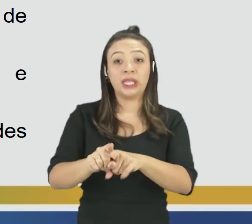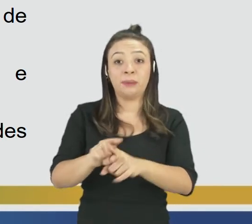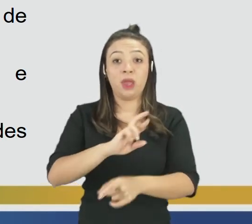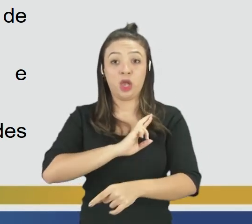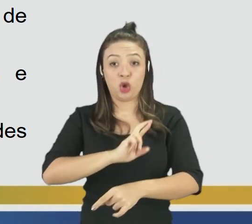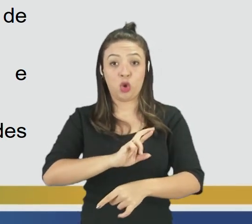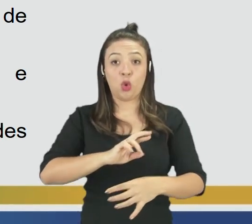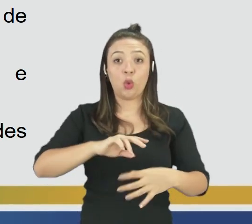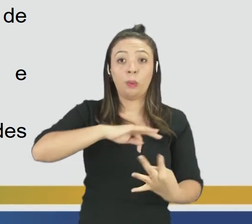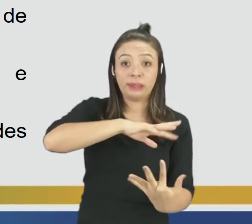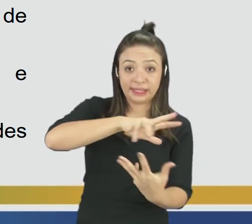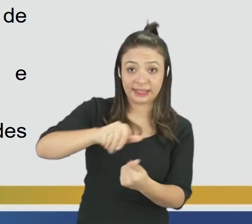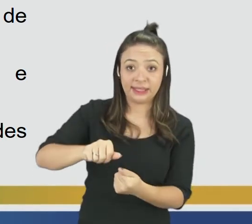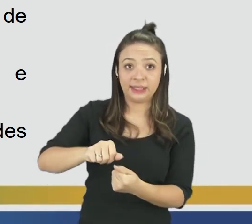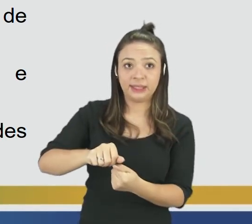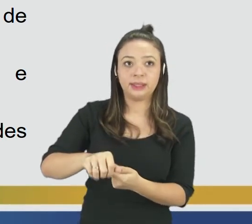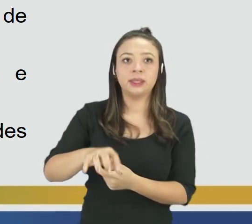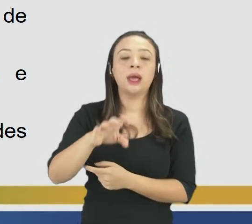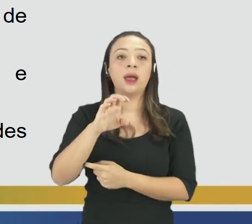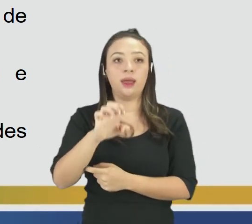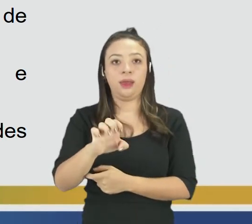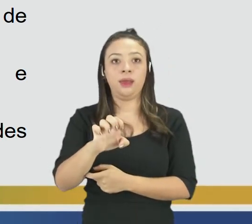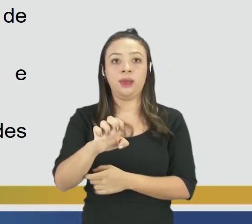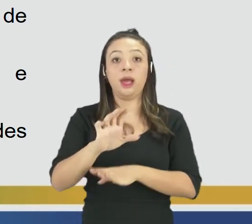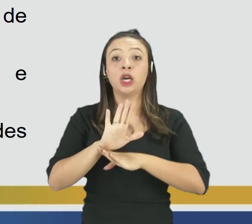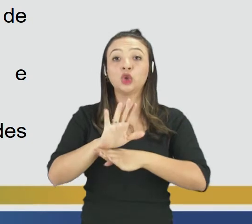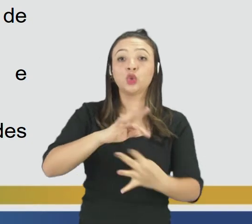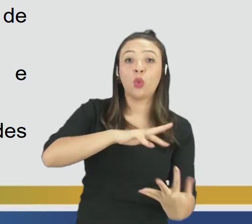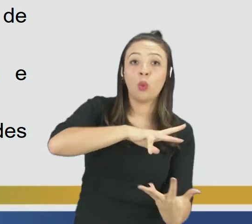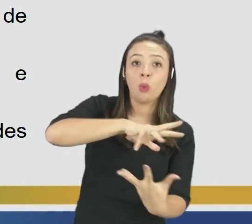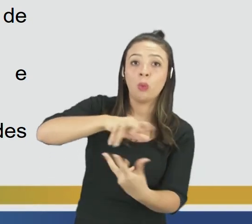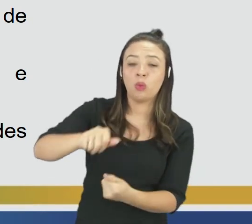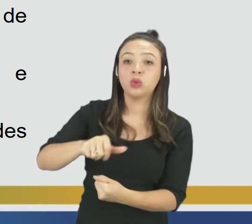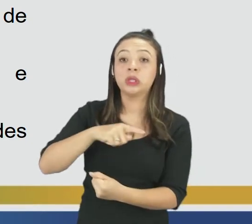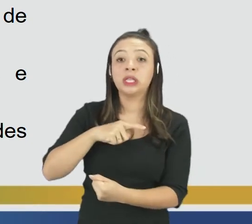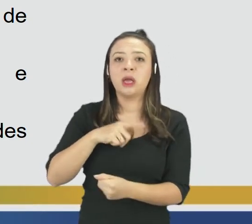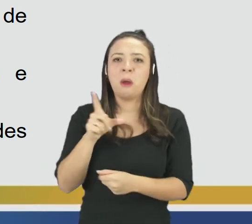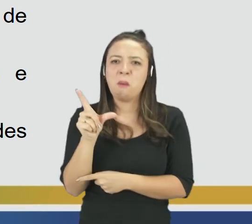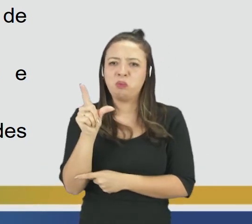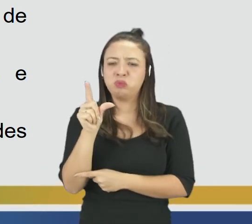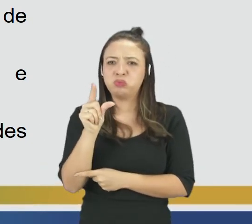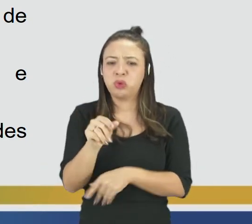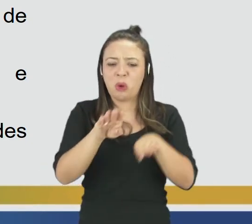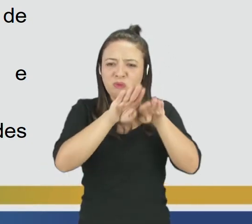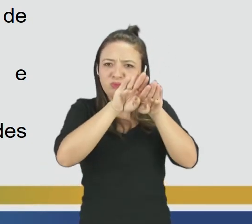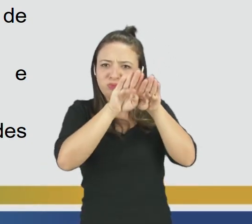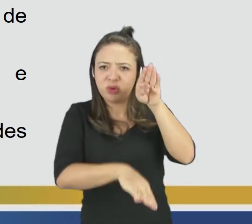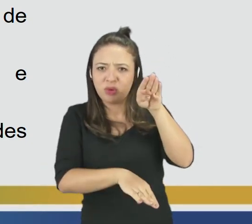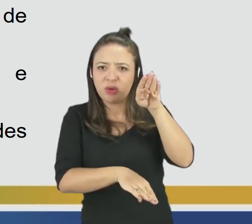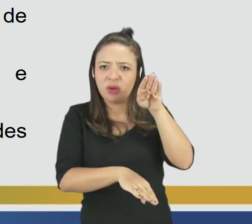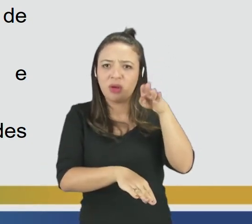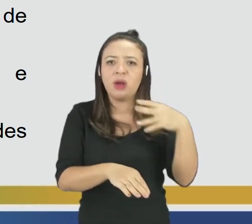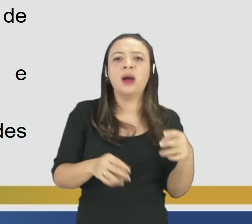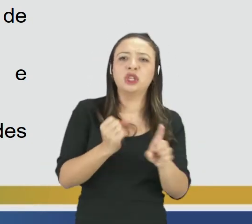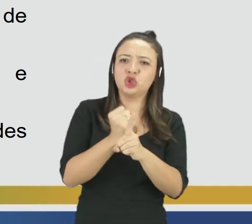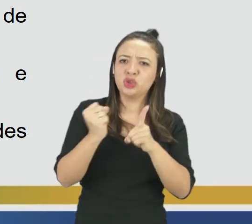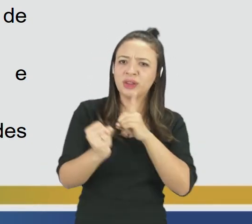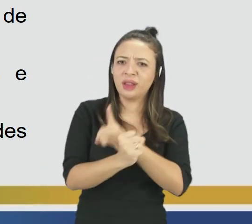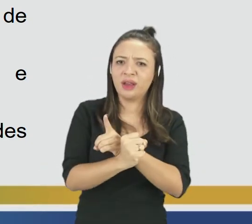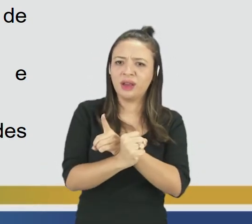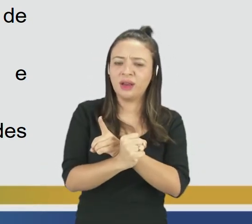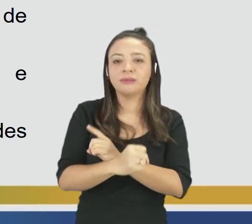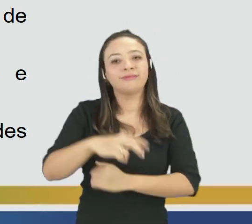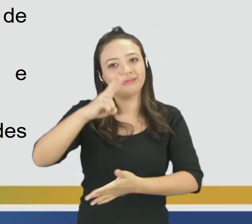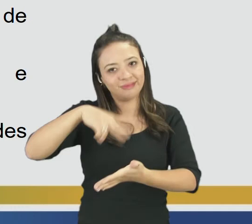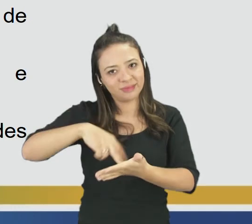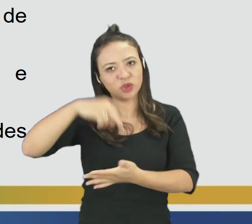letra e proporcionou um mundo com menos desigualdades sociais Ok Deu uma